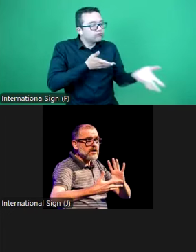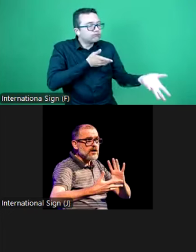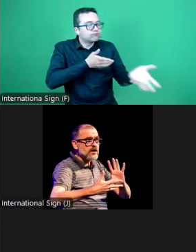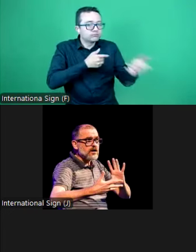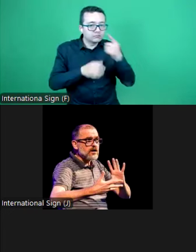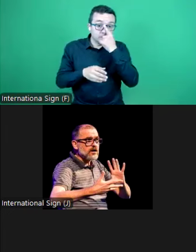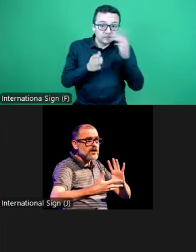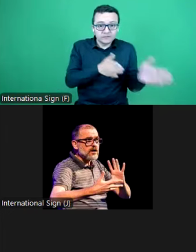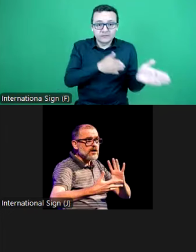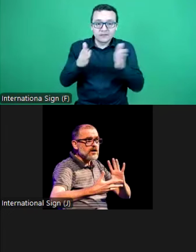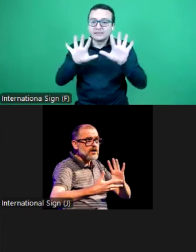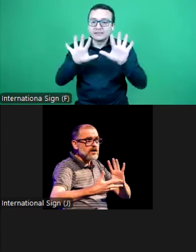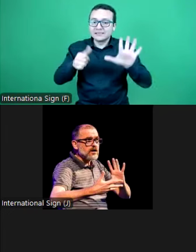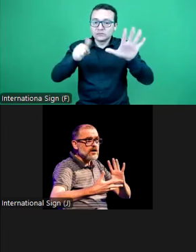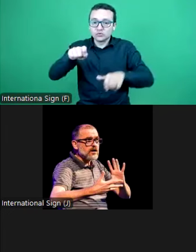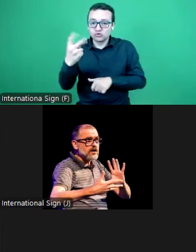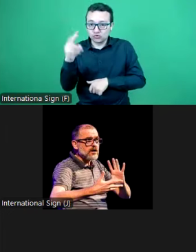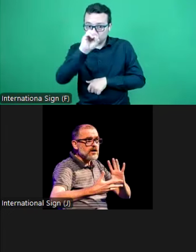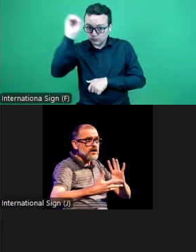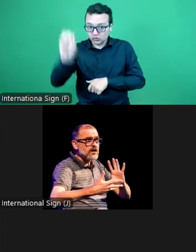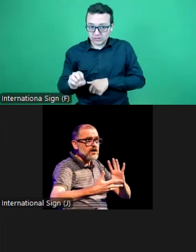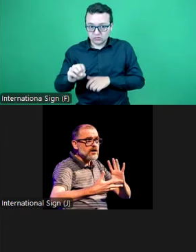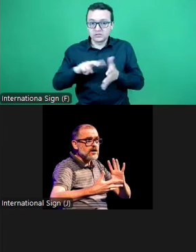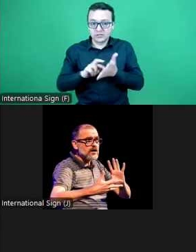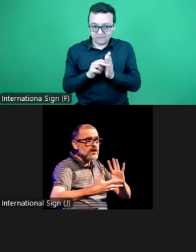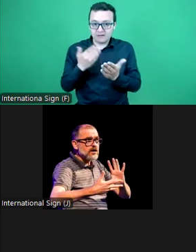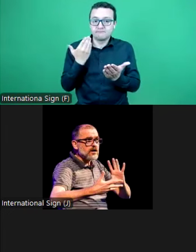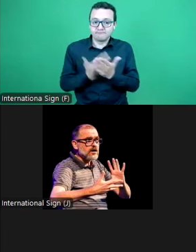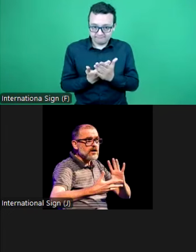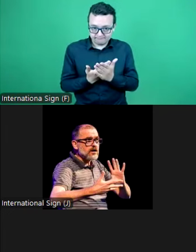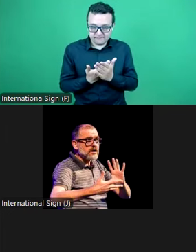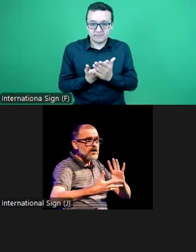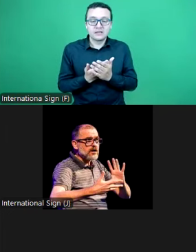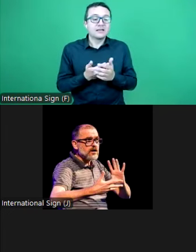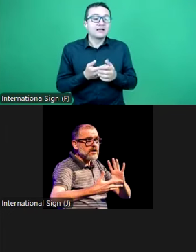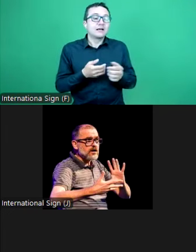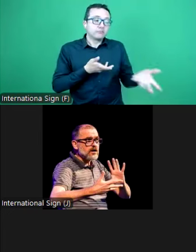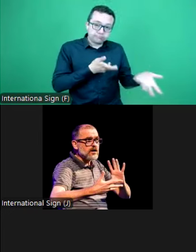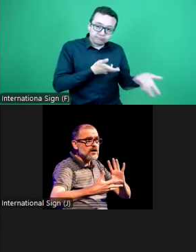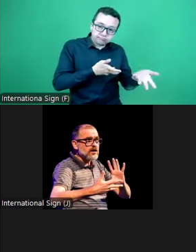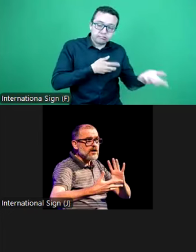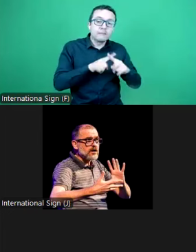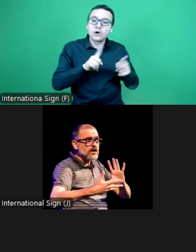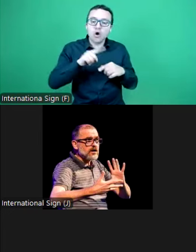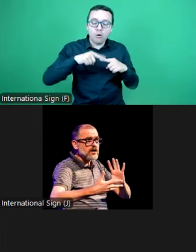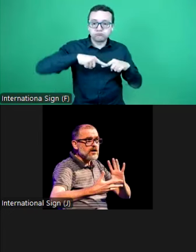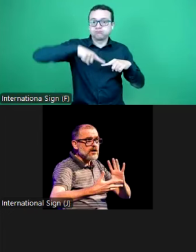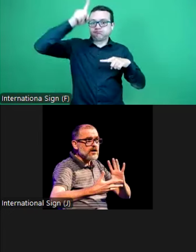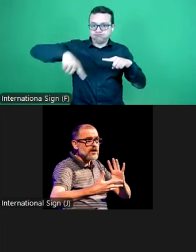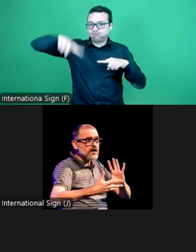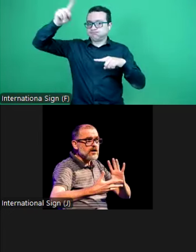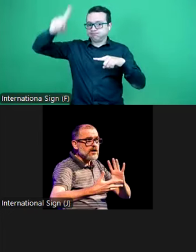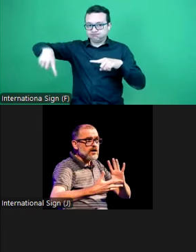e o 16,2% tem um diagnóstico de pressão arterial que está tratada, mas não